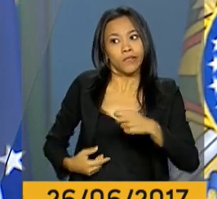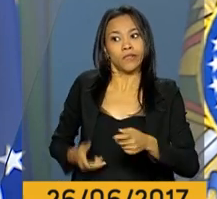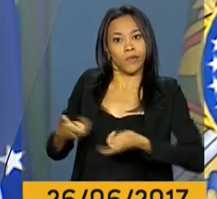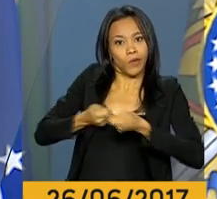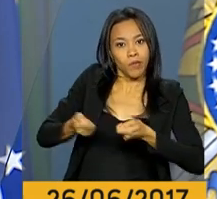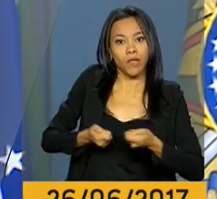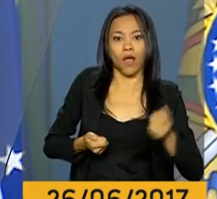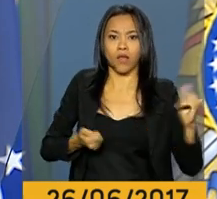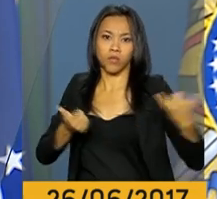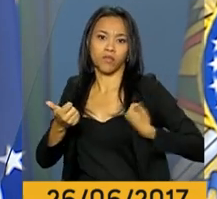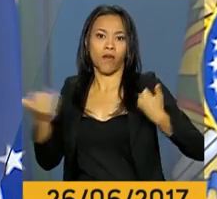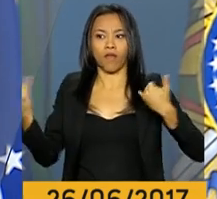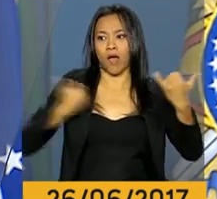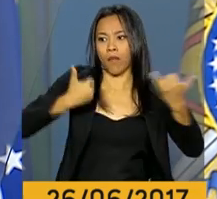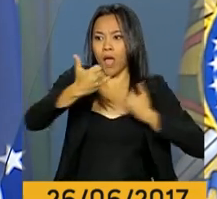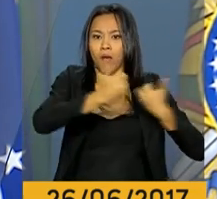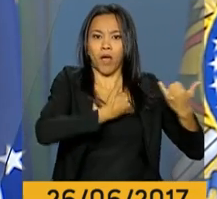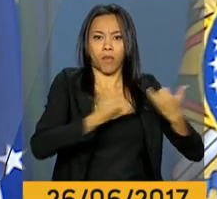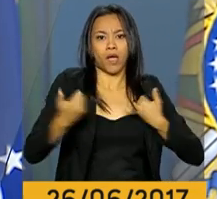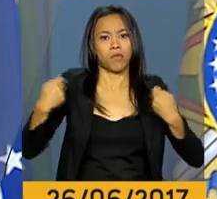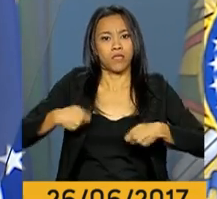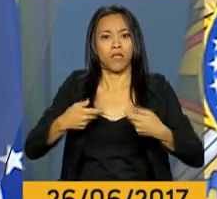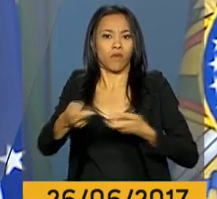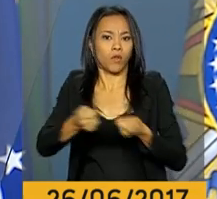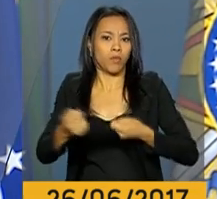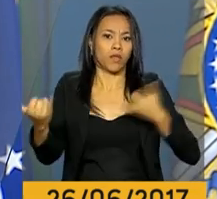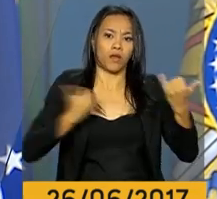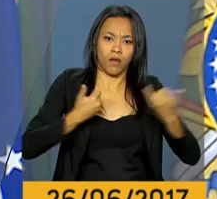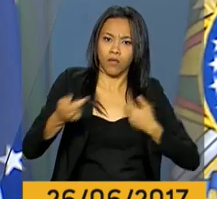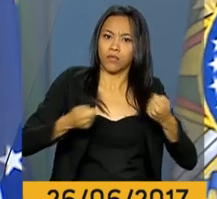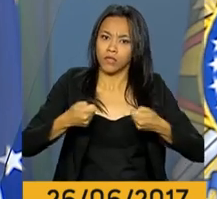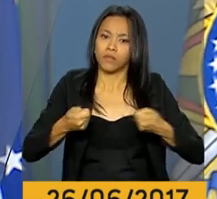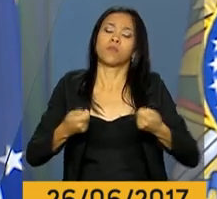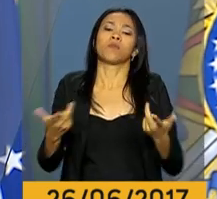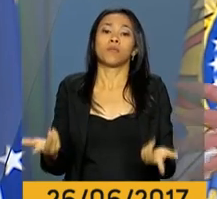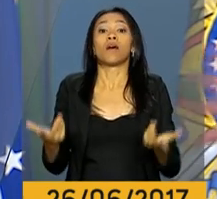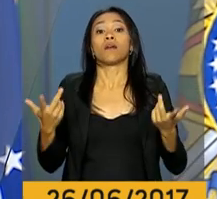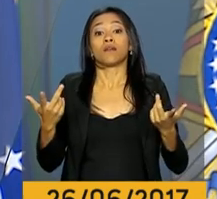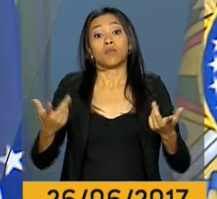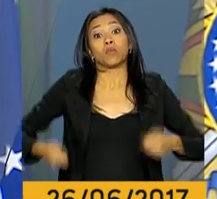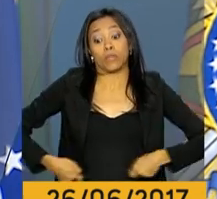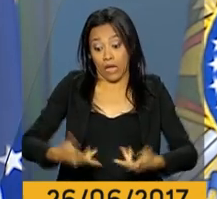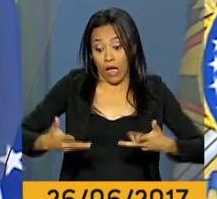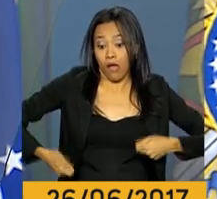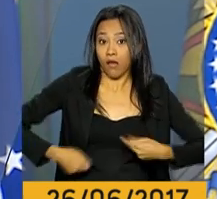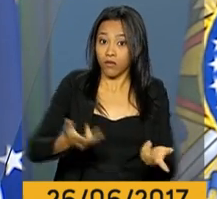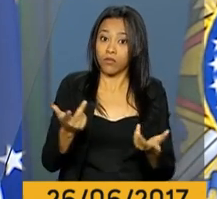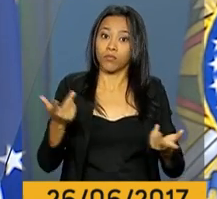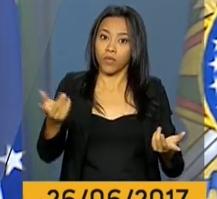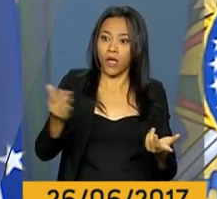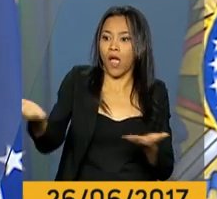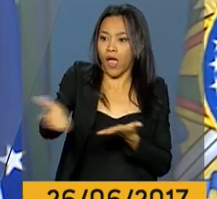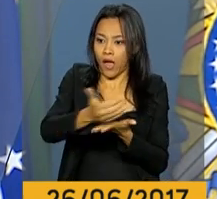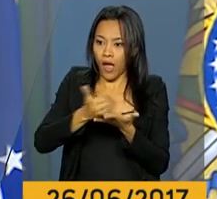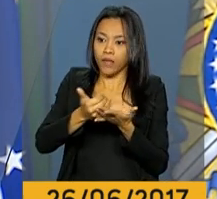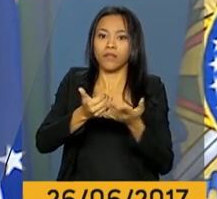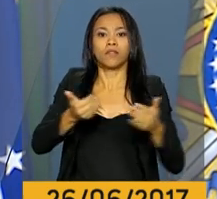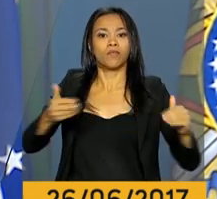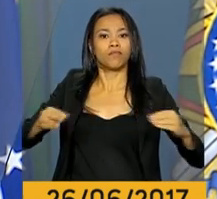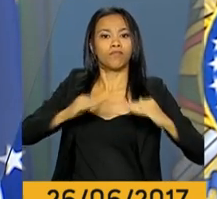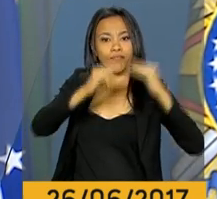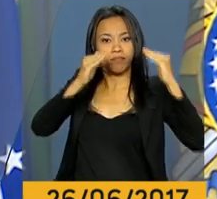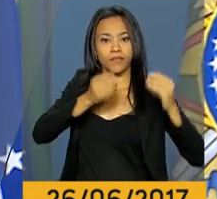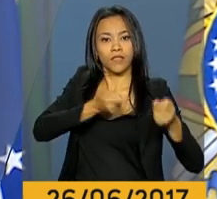começar a equilibrar as suas Finanças não é os gasto tem que ser correspondente Ao que se cada